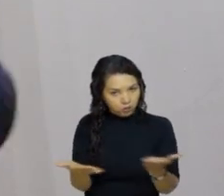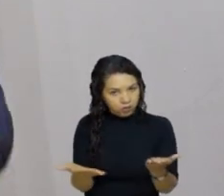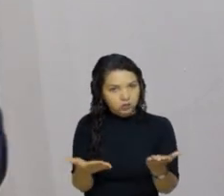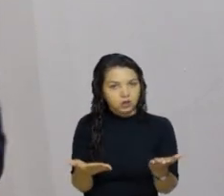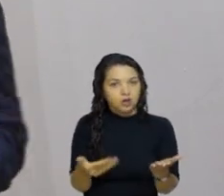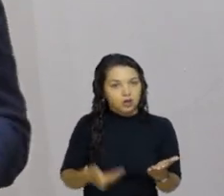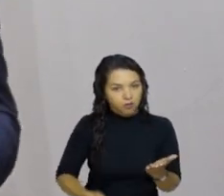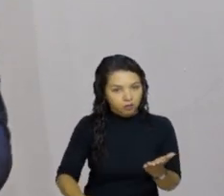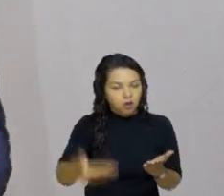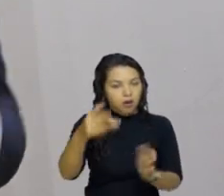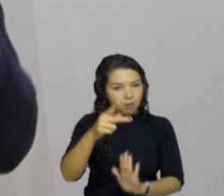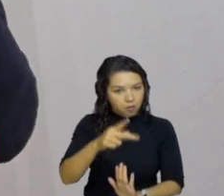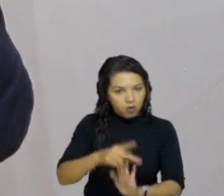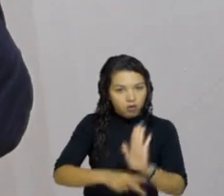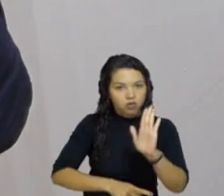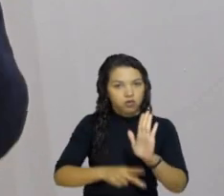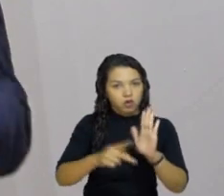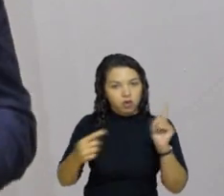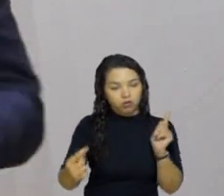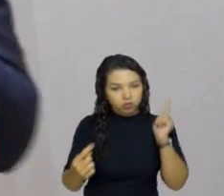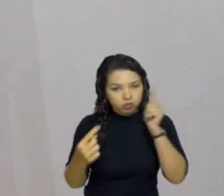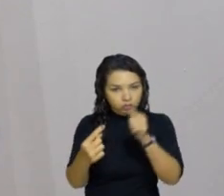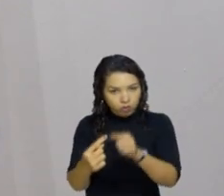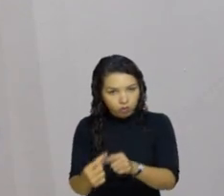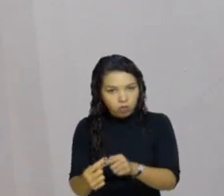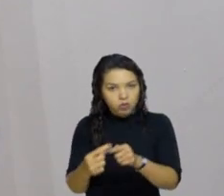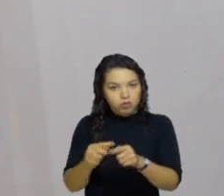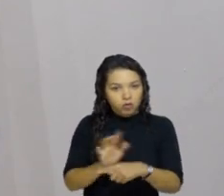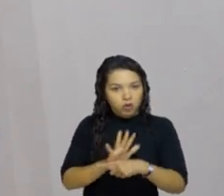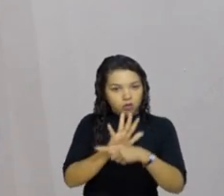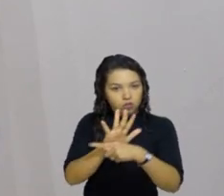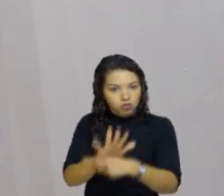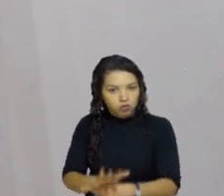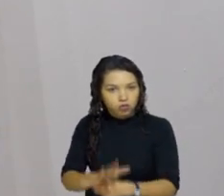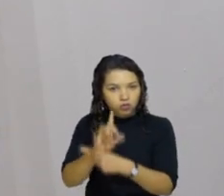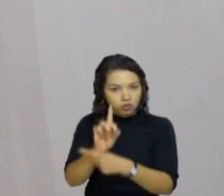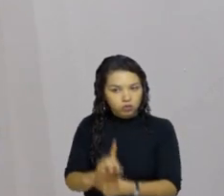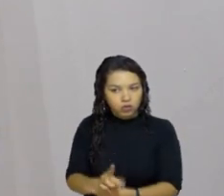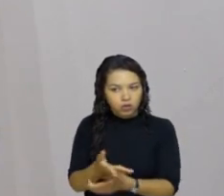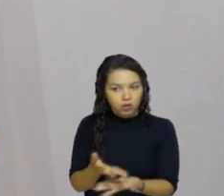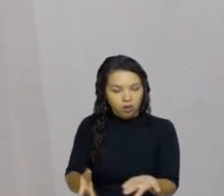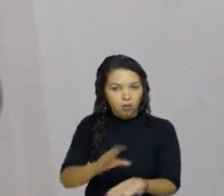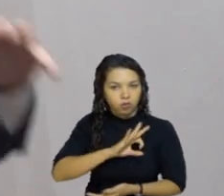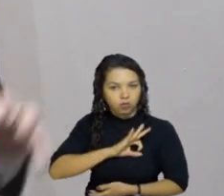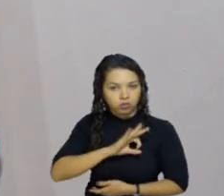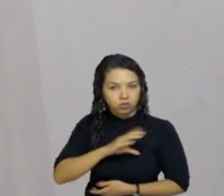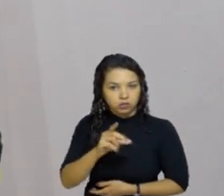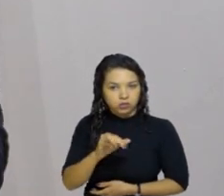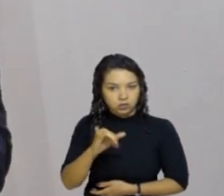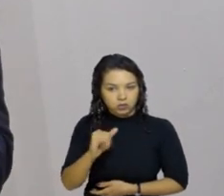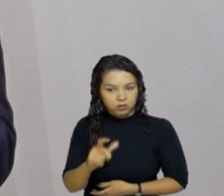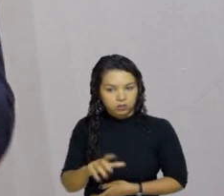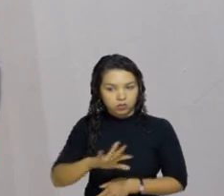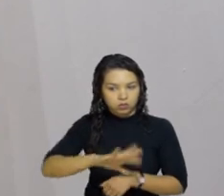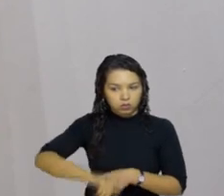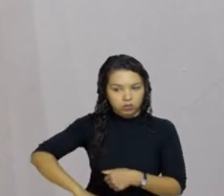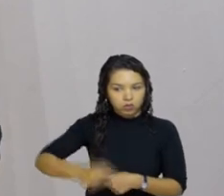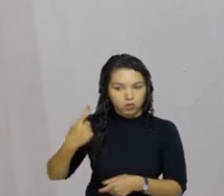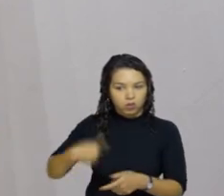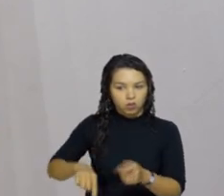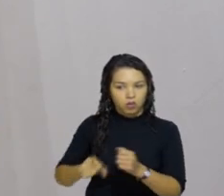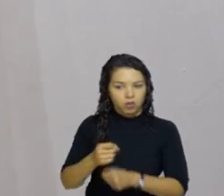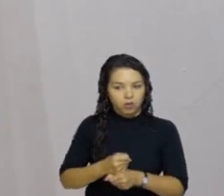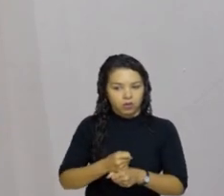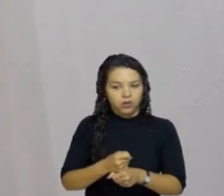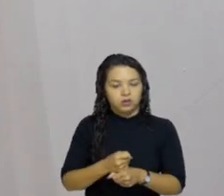aí projetos que visam trazer de volta direitos para os policiais civis que foram surrupiados no governo anterior. Então,